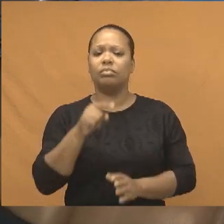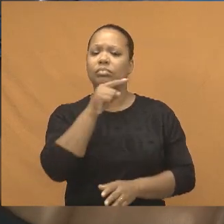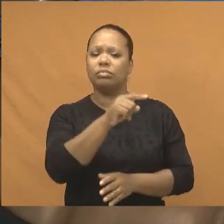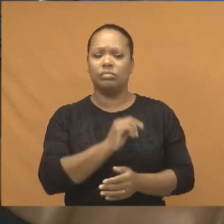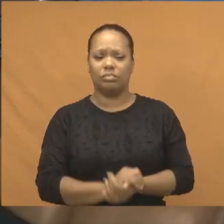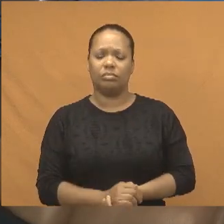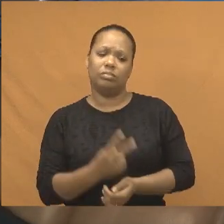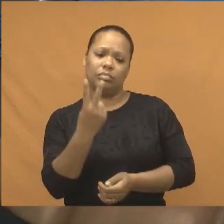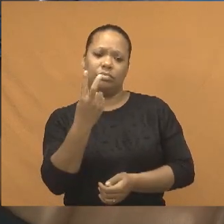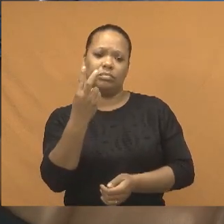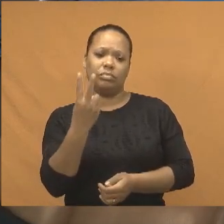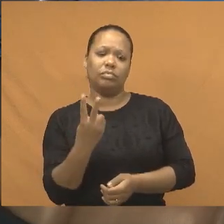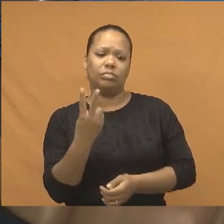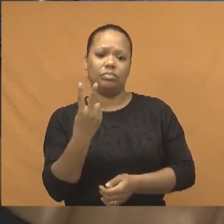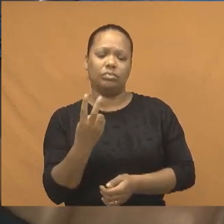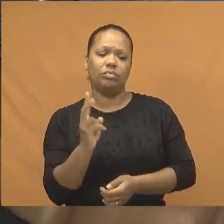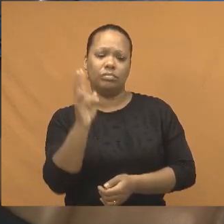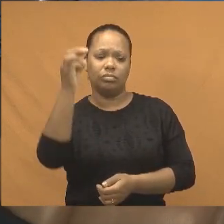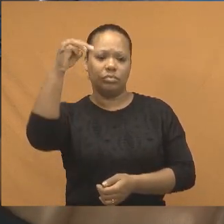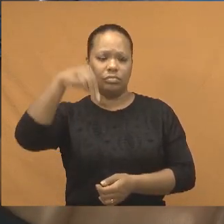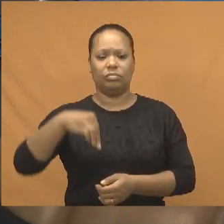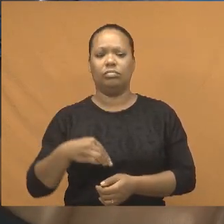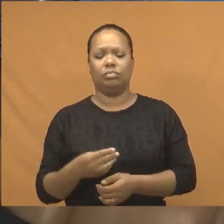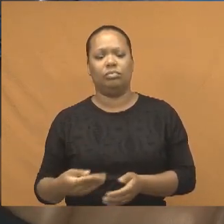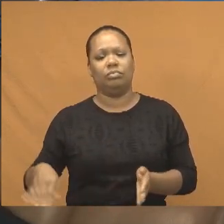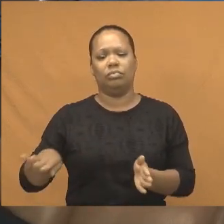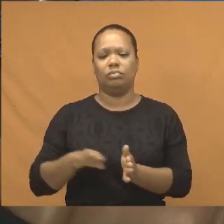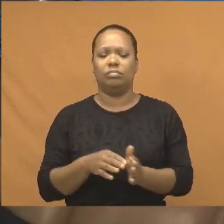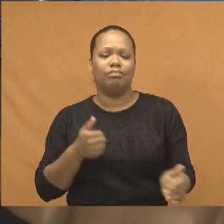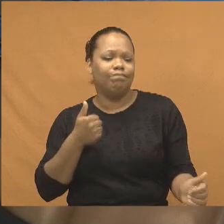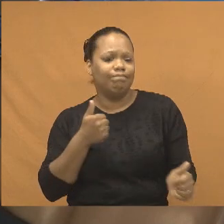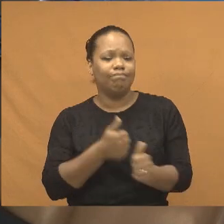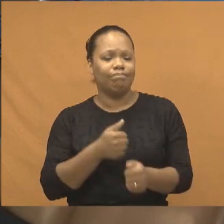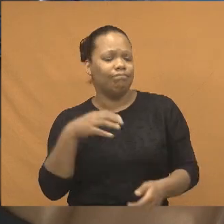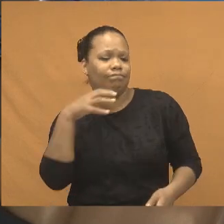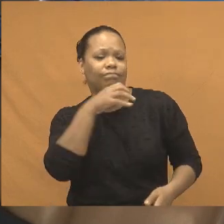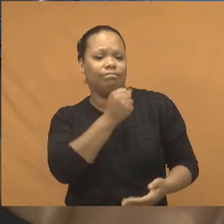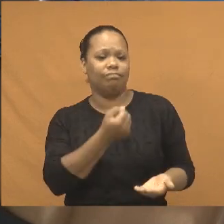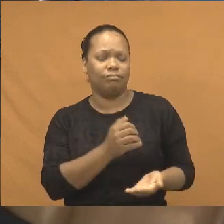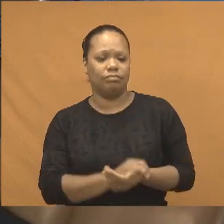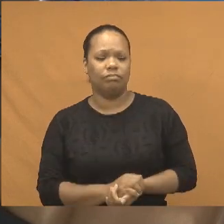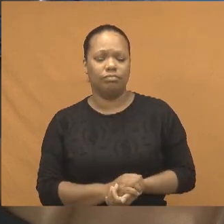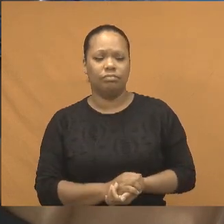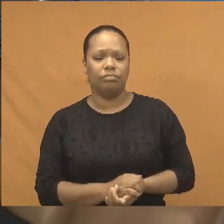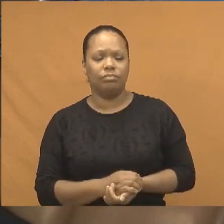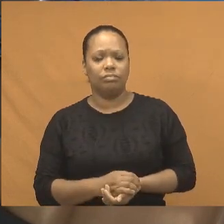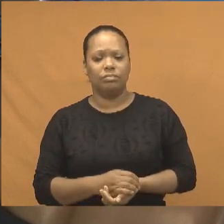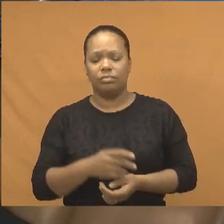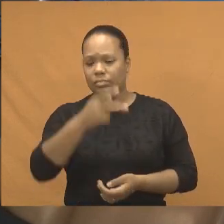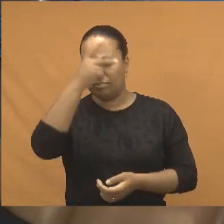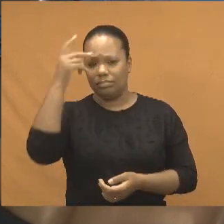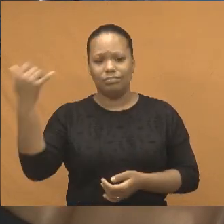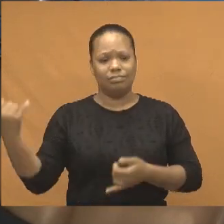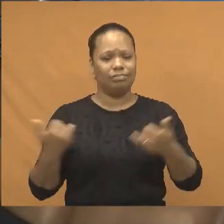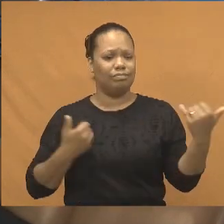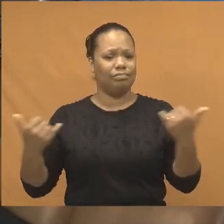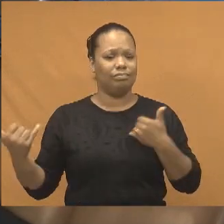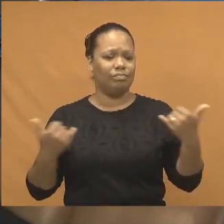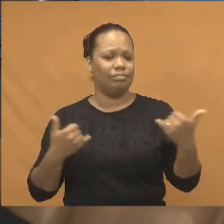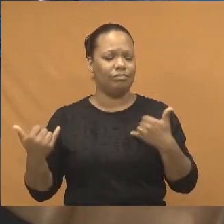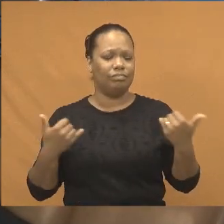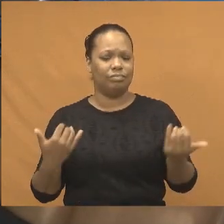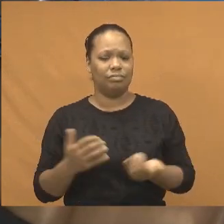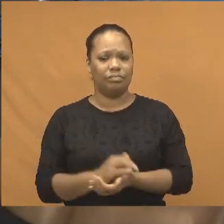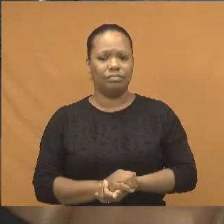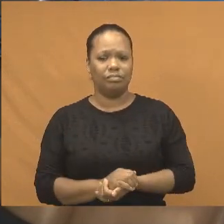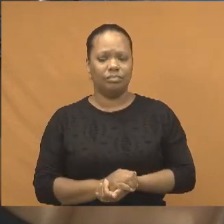dá 2 quilômetros. E aí, eu aguento a cobrança, porque vereador que está 24 horas no ar,